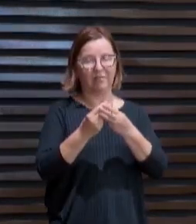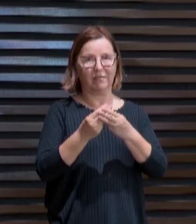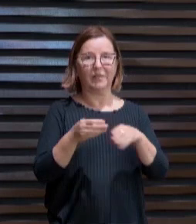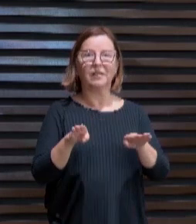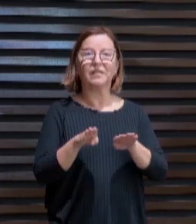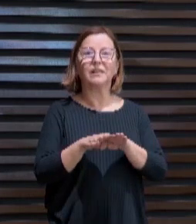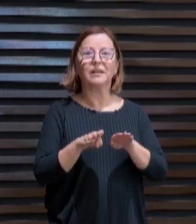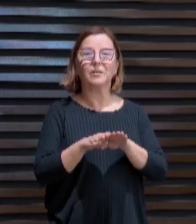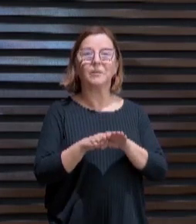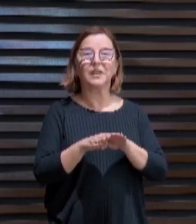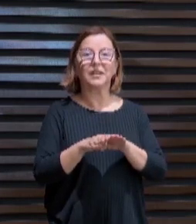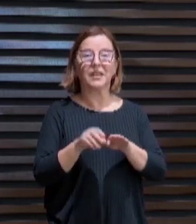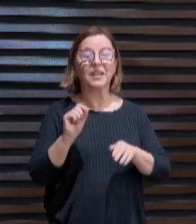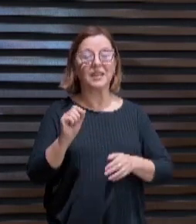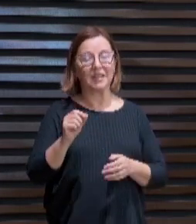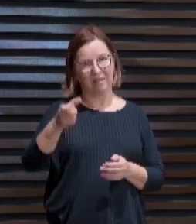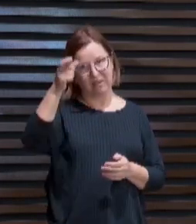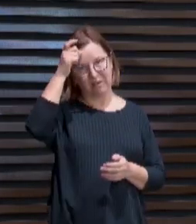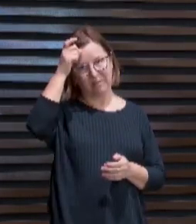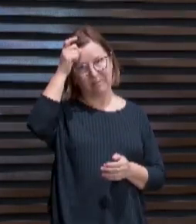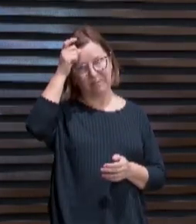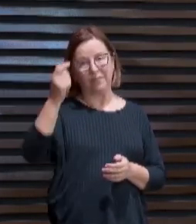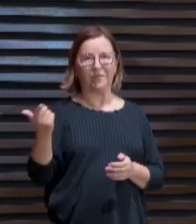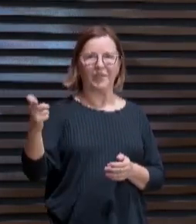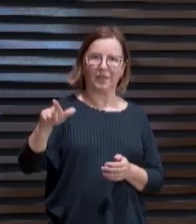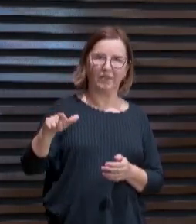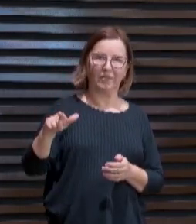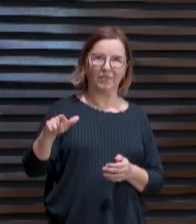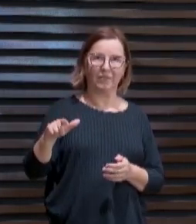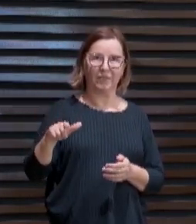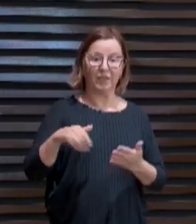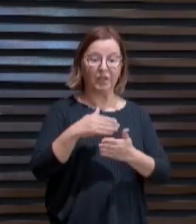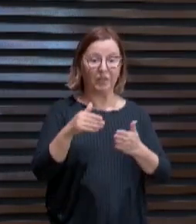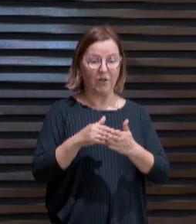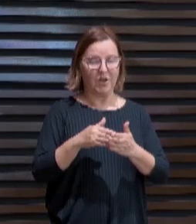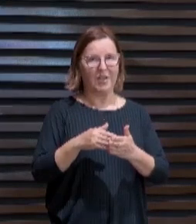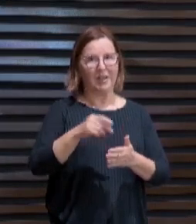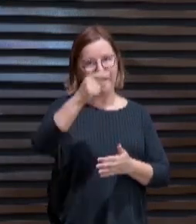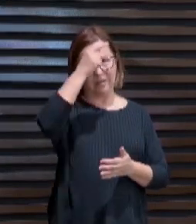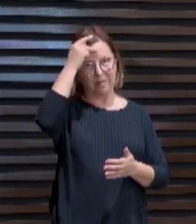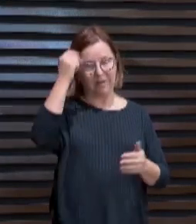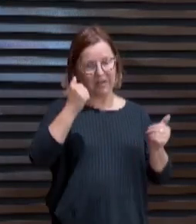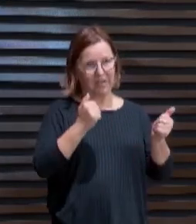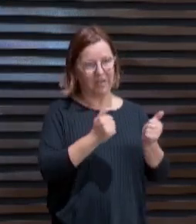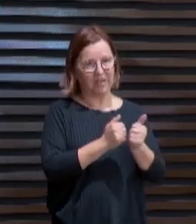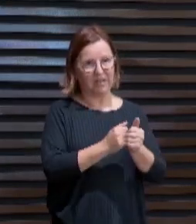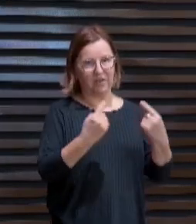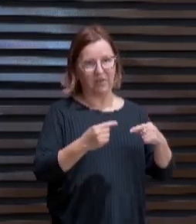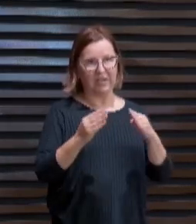Esmirna estava o diabo. Eu repito, todo aquele que persegue a igreja é agente de